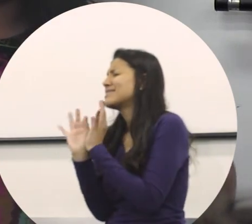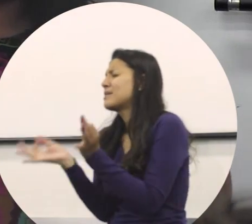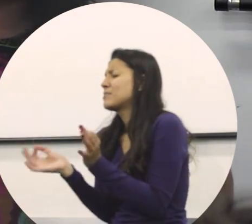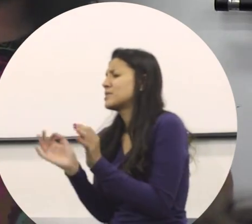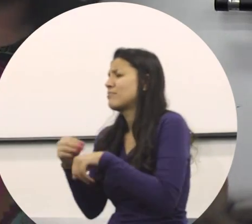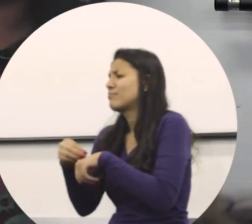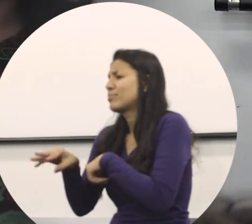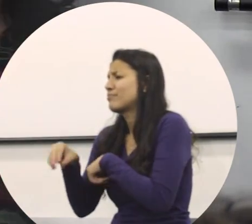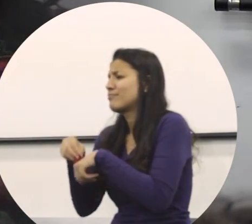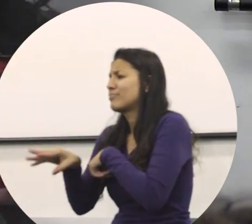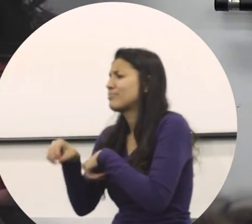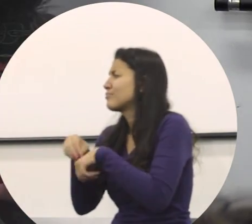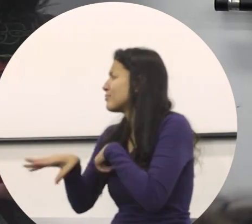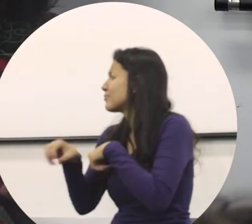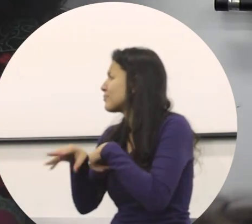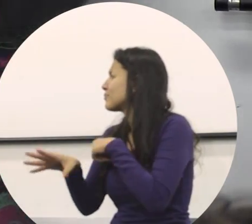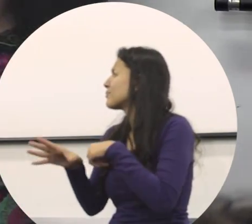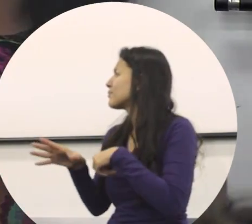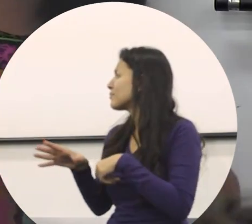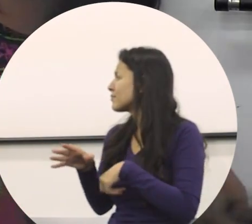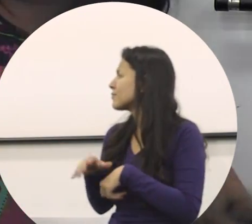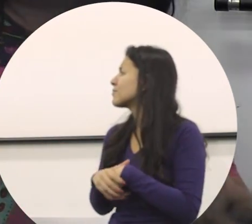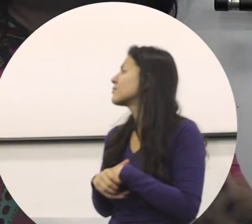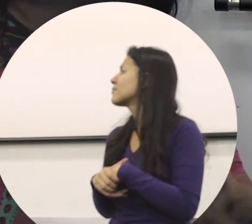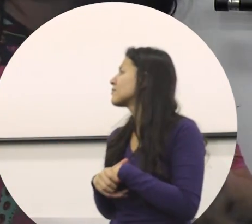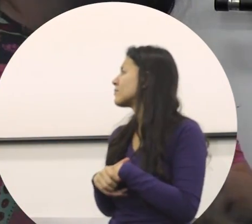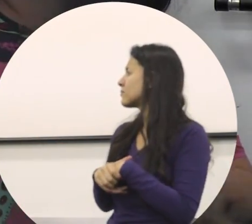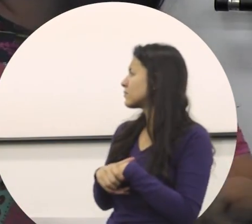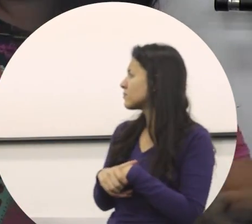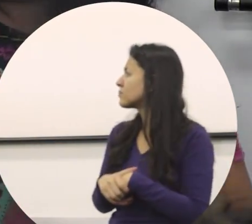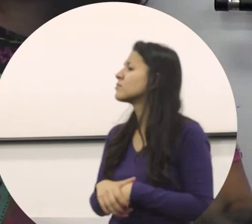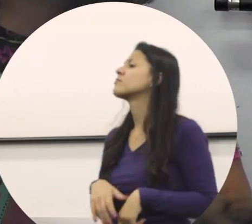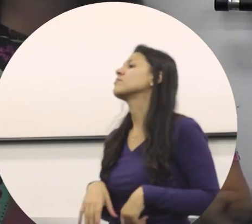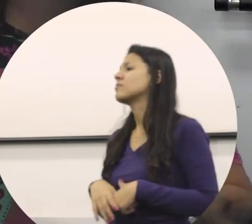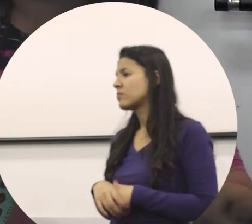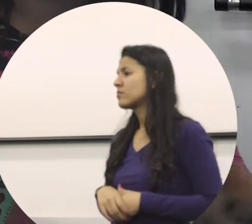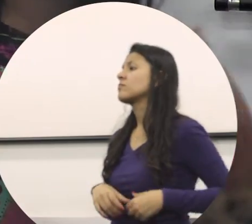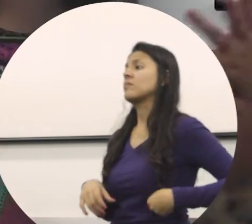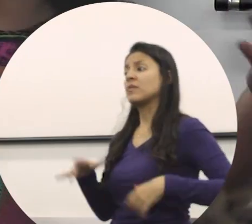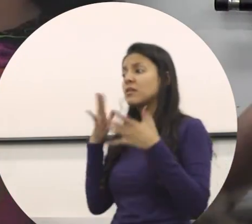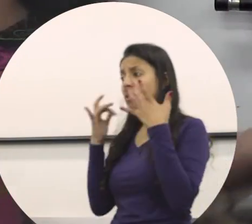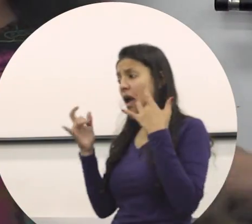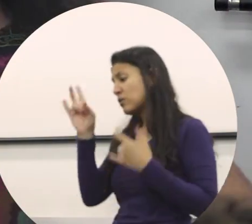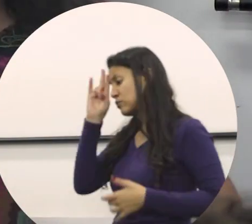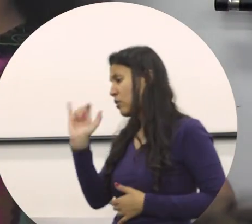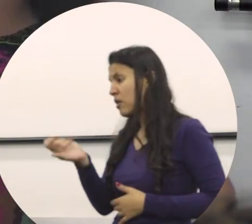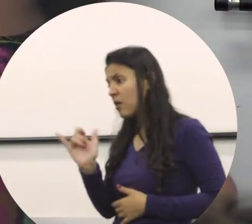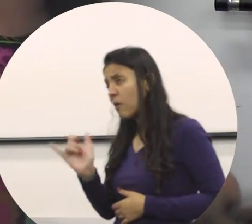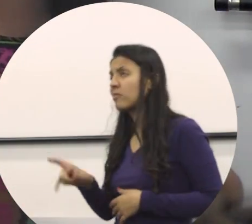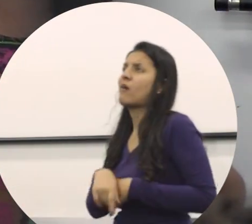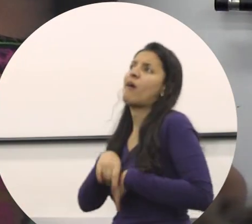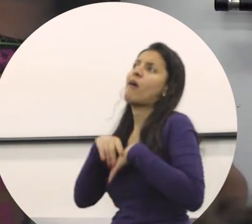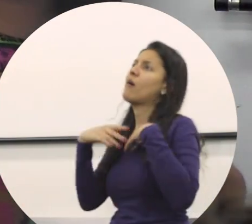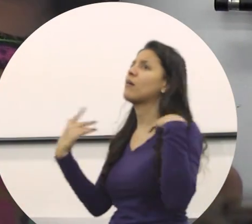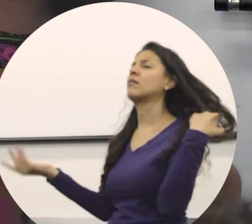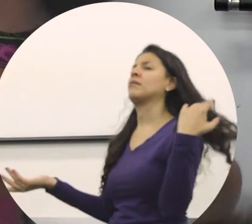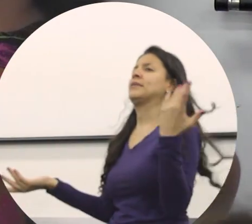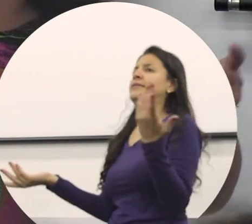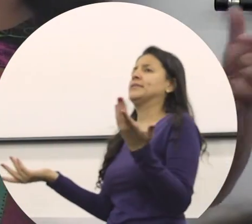só isso. Não passa muito disso. A contação de história. Exatamente. Teatro, contação de